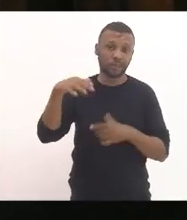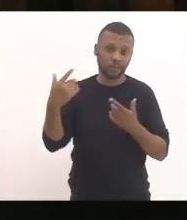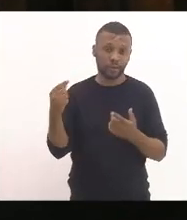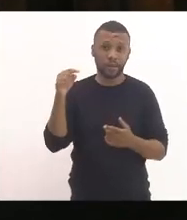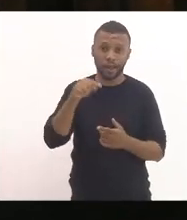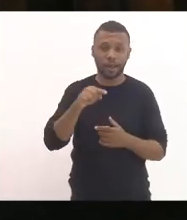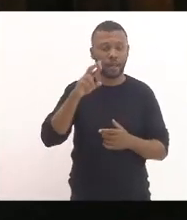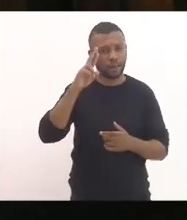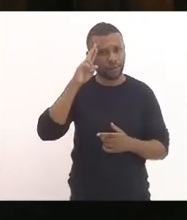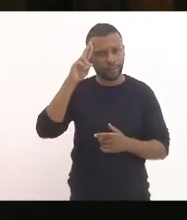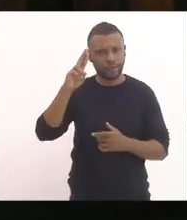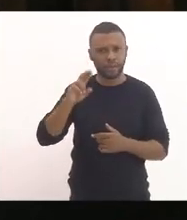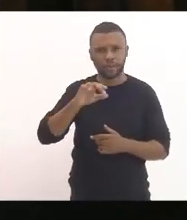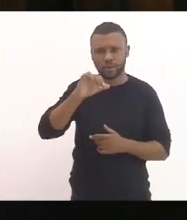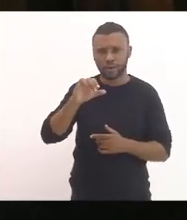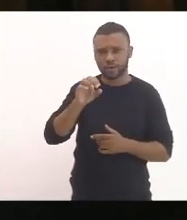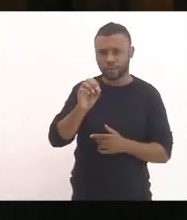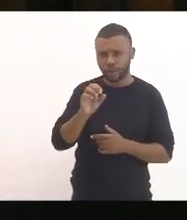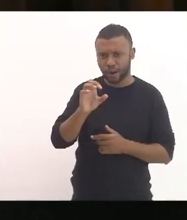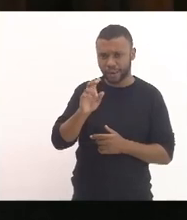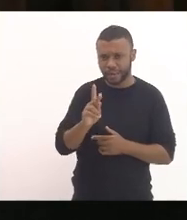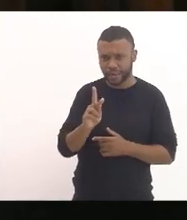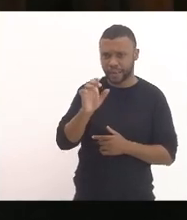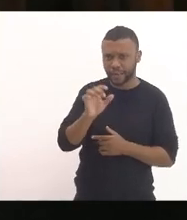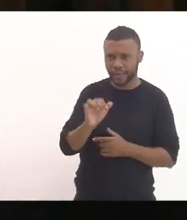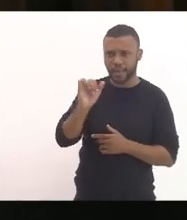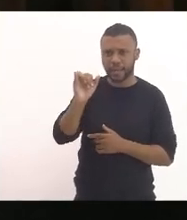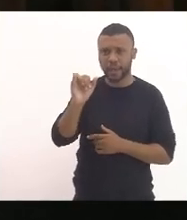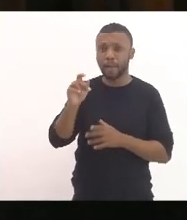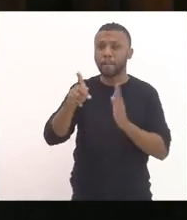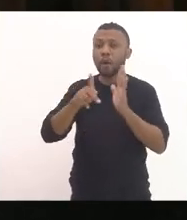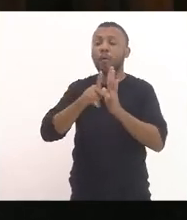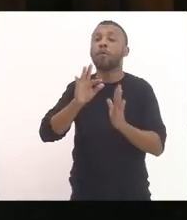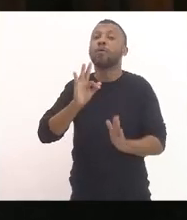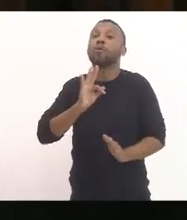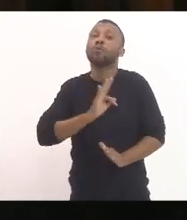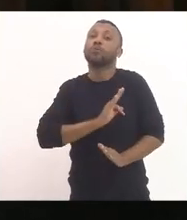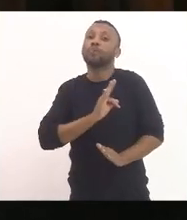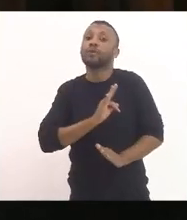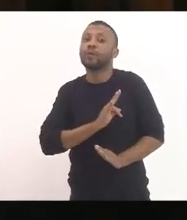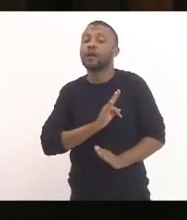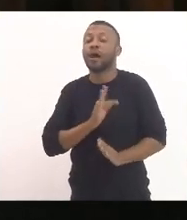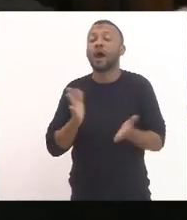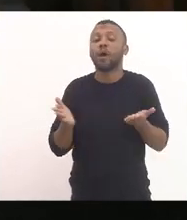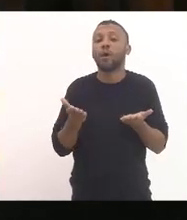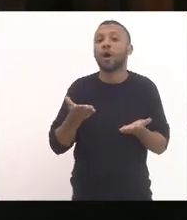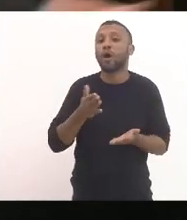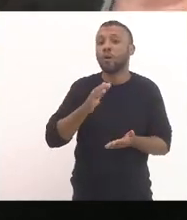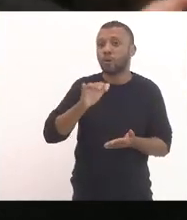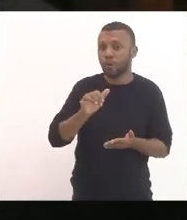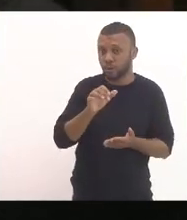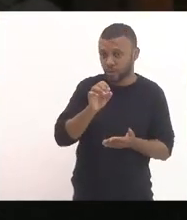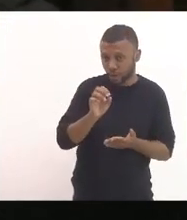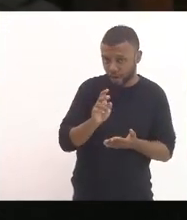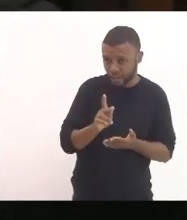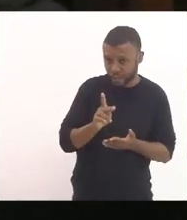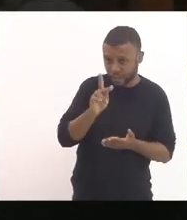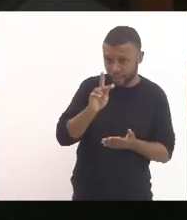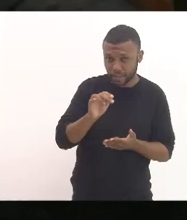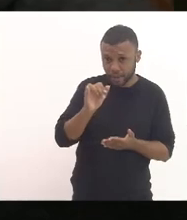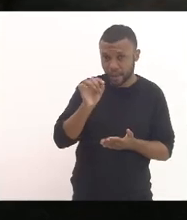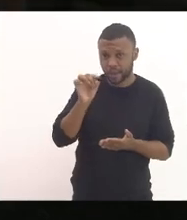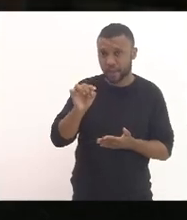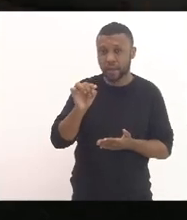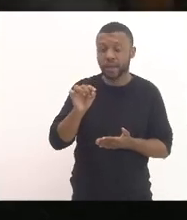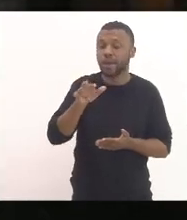por o jockey Eu já ouvi falar Jockey do polícia agora o jockey daquele que não é polícia eu nunca vi então é a